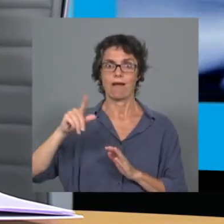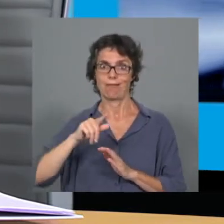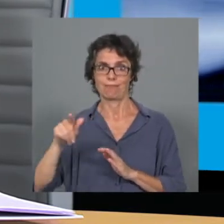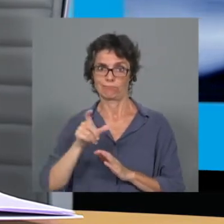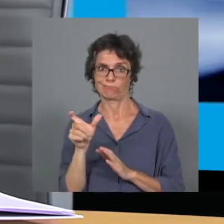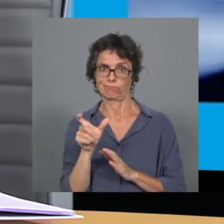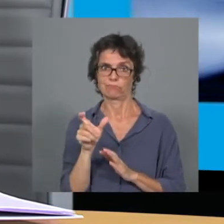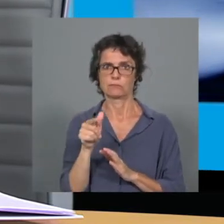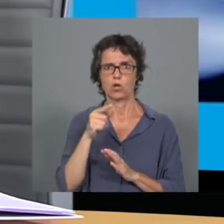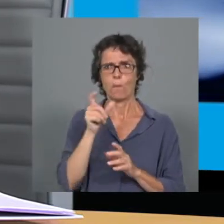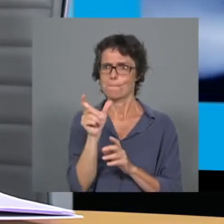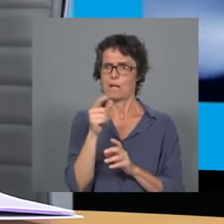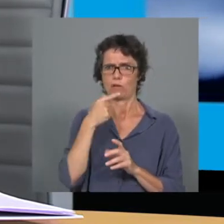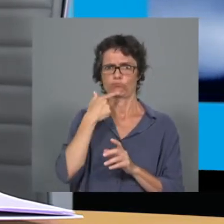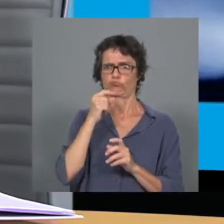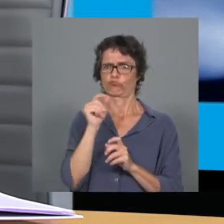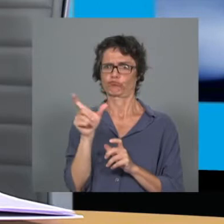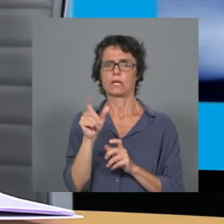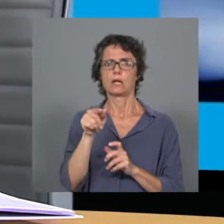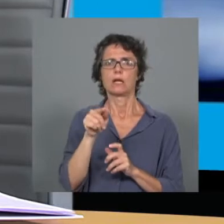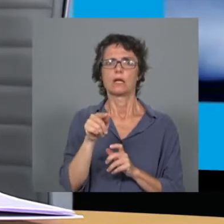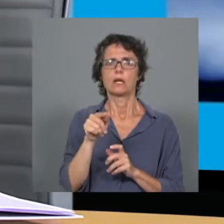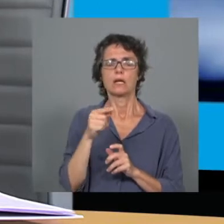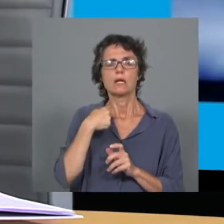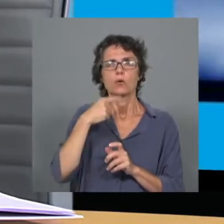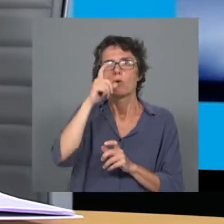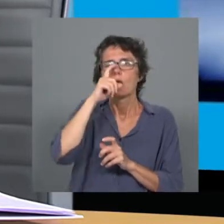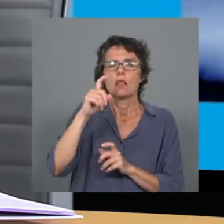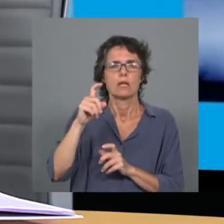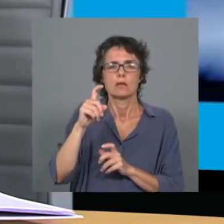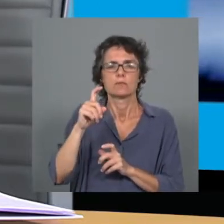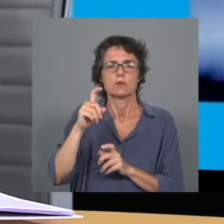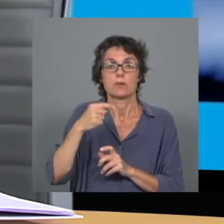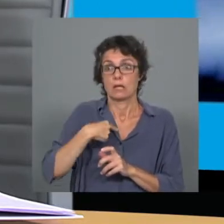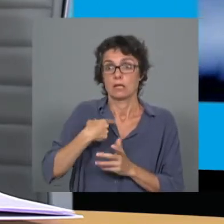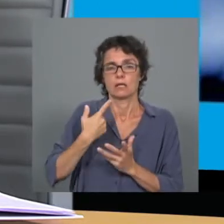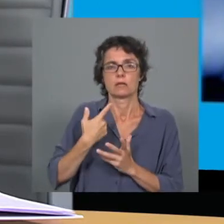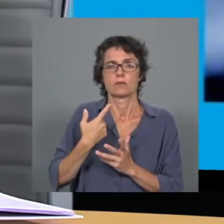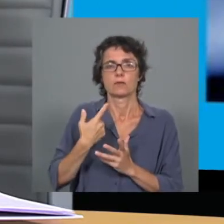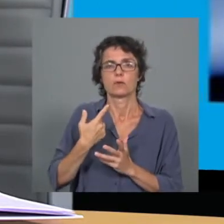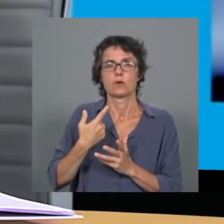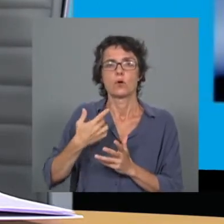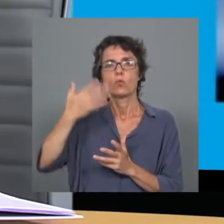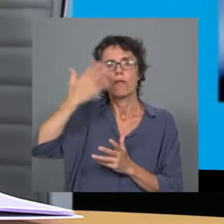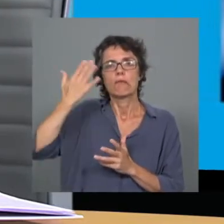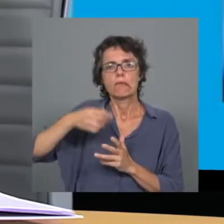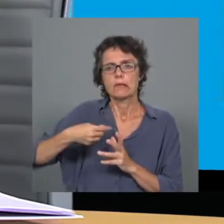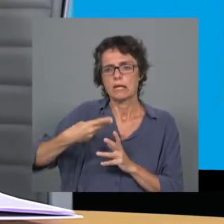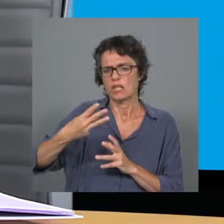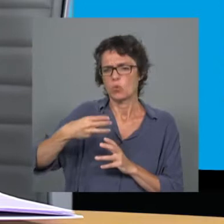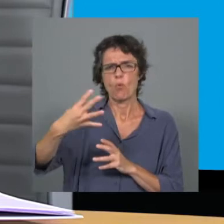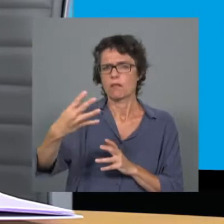corretamente, eu tenho na minha memória o que vivi vivi eu e viveram umas centenas de pessoas durante 3 ou 4 dias. Ou